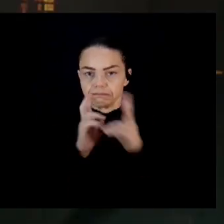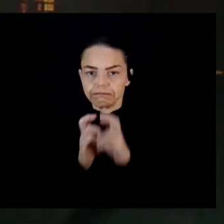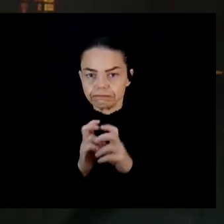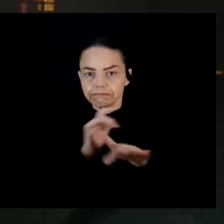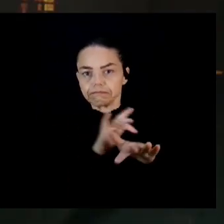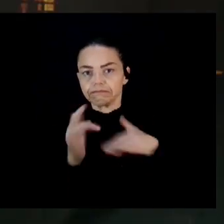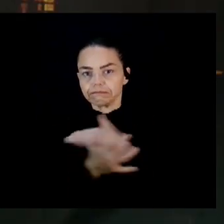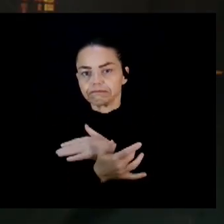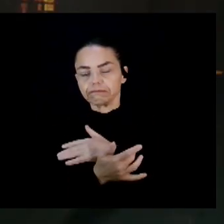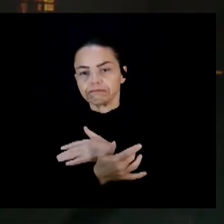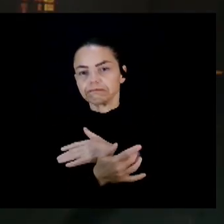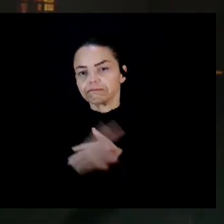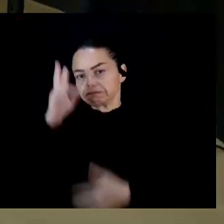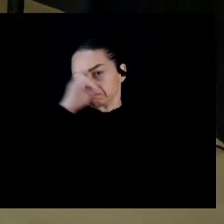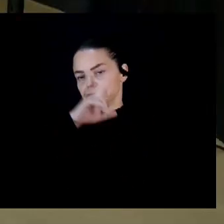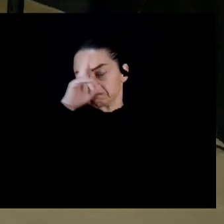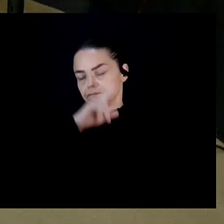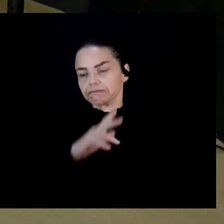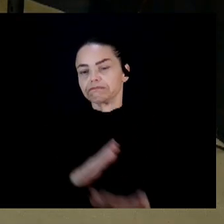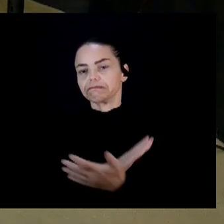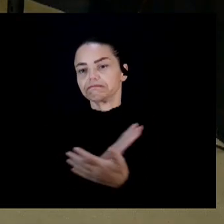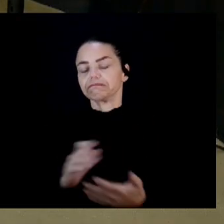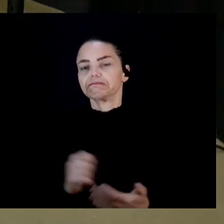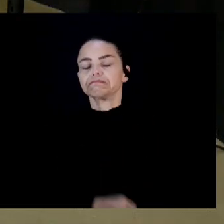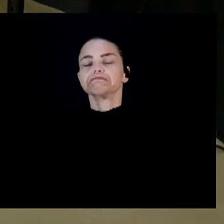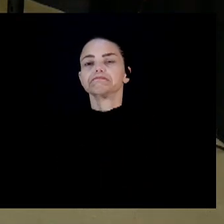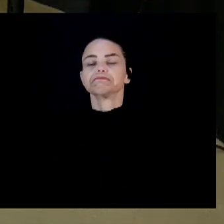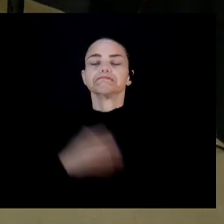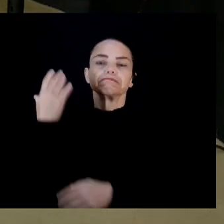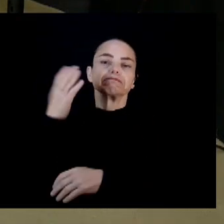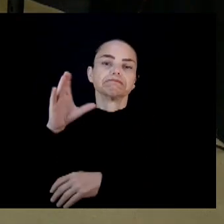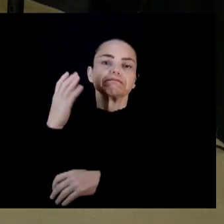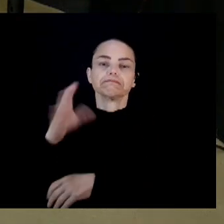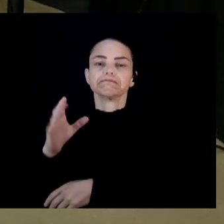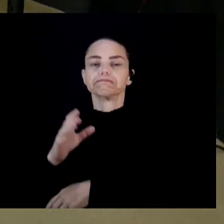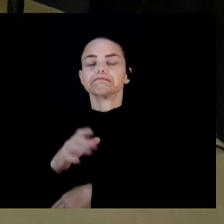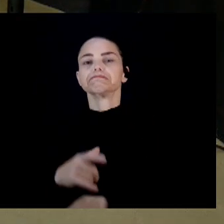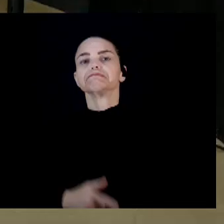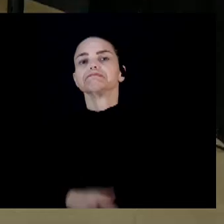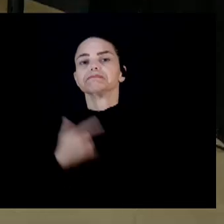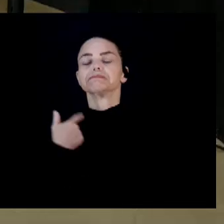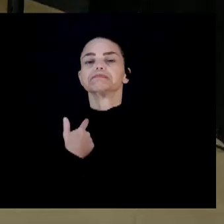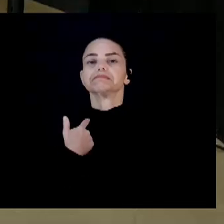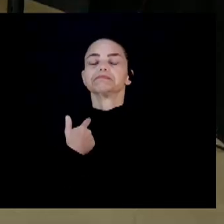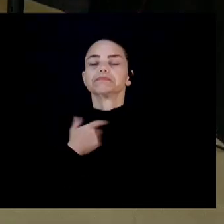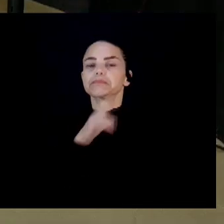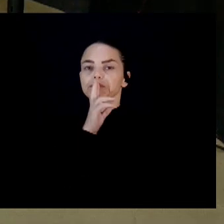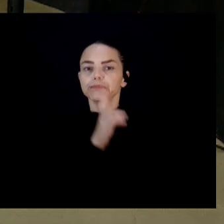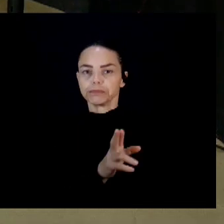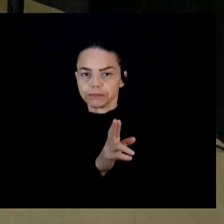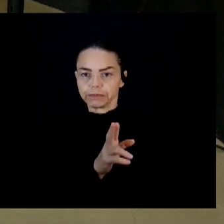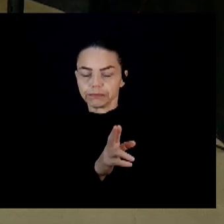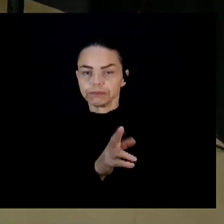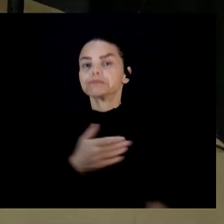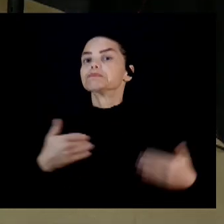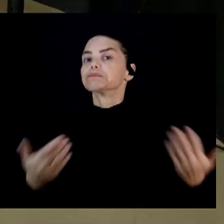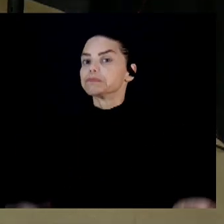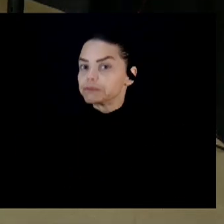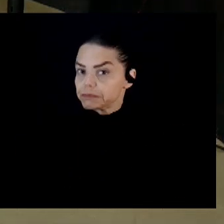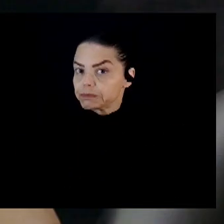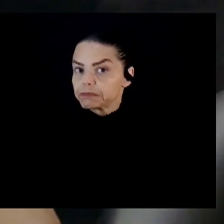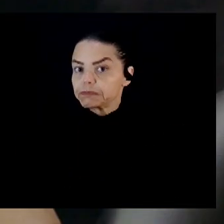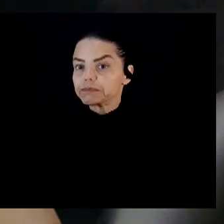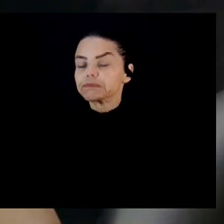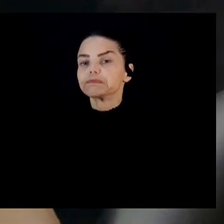nem a história. Alguns postam o início e tal, mas é o resultado. Eu quero chegar nisso. E aí? E aí que a